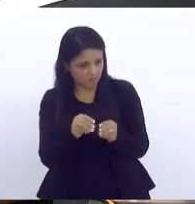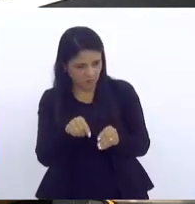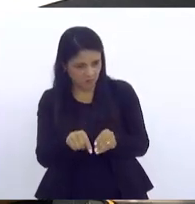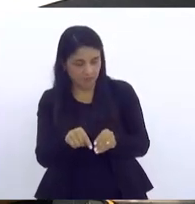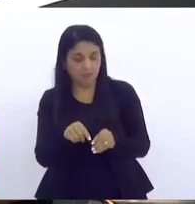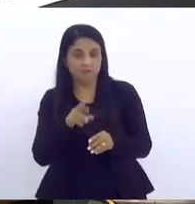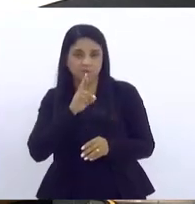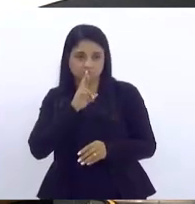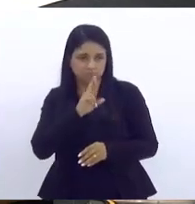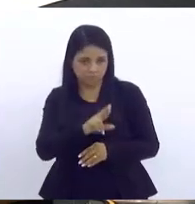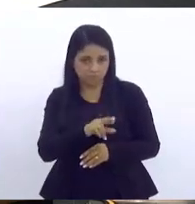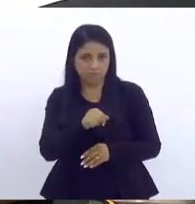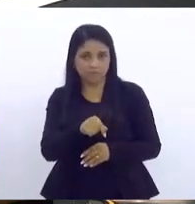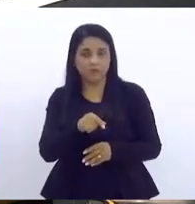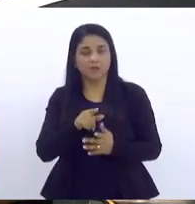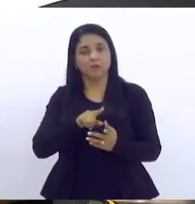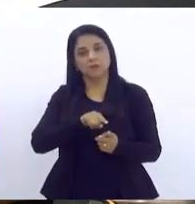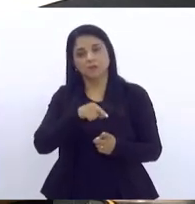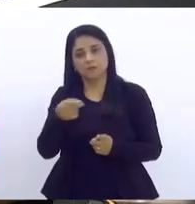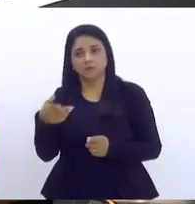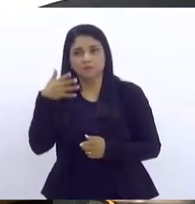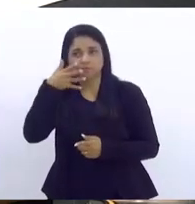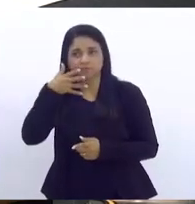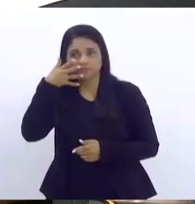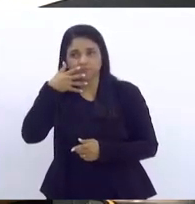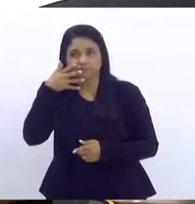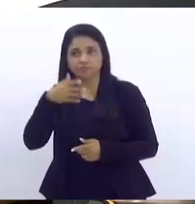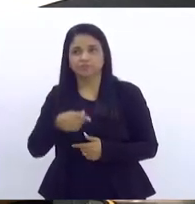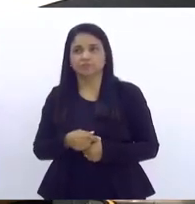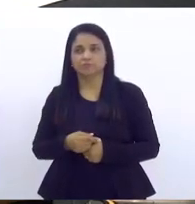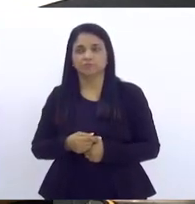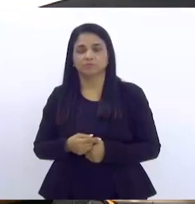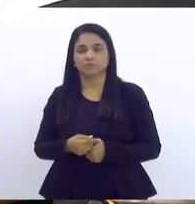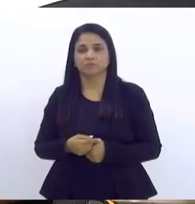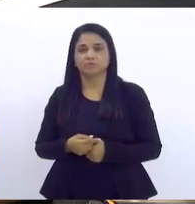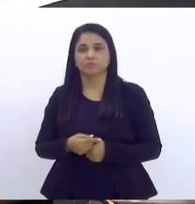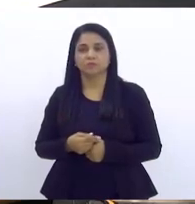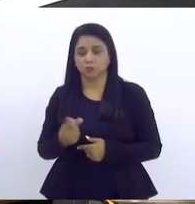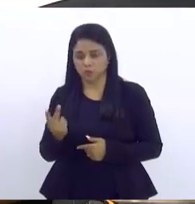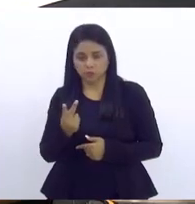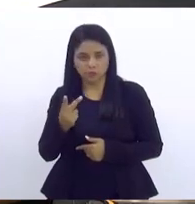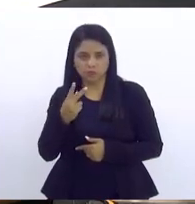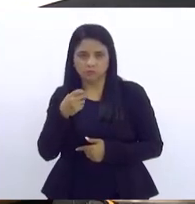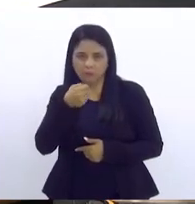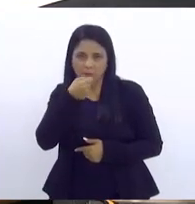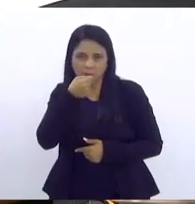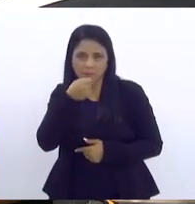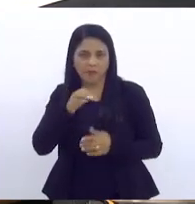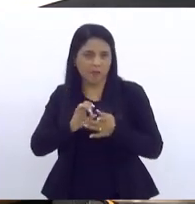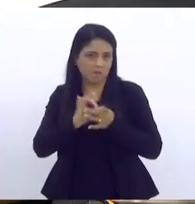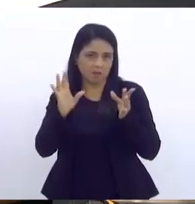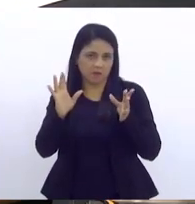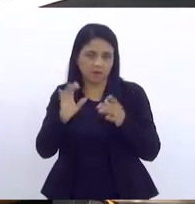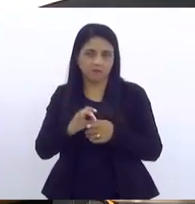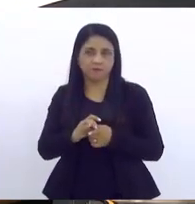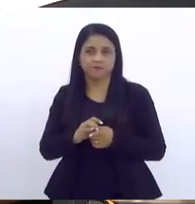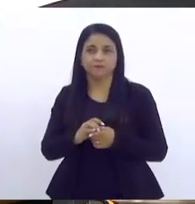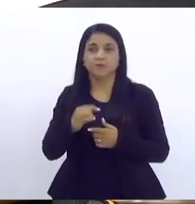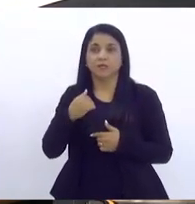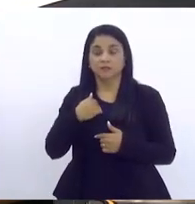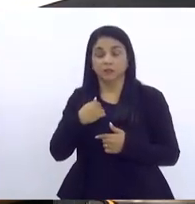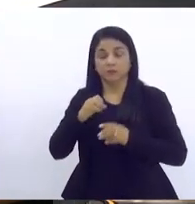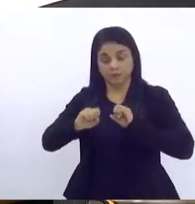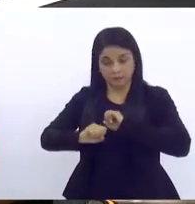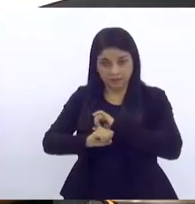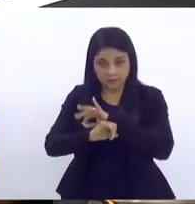gente passa pras outras falas Mas vai lá tá os dois microfones abertos qualquer um dos dois pode falar não Beleza só para esclarecer